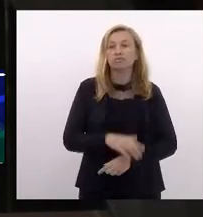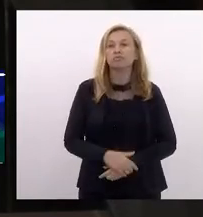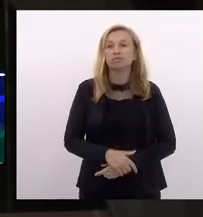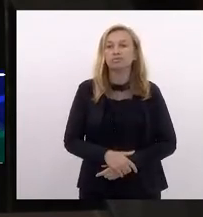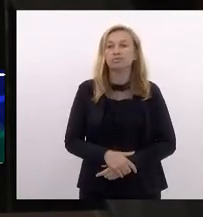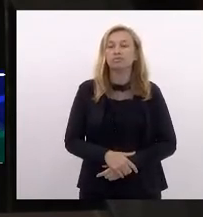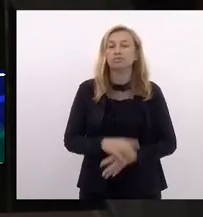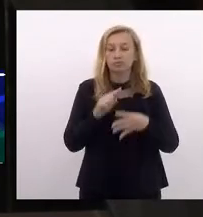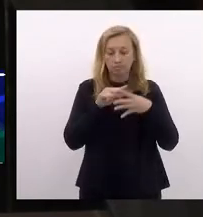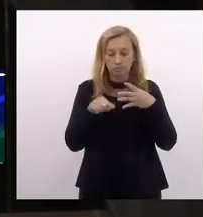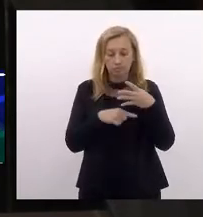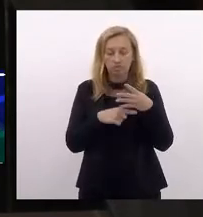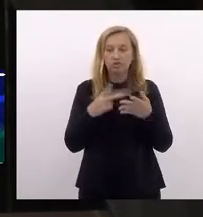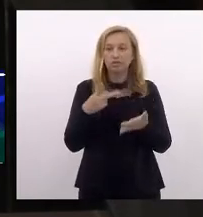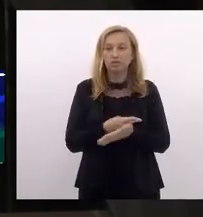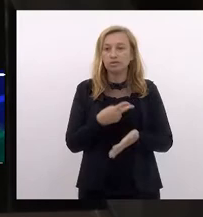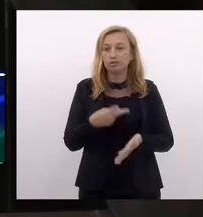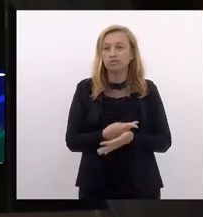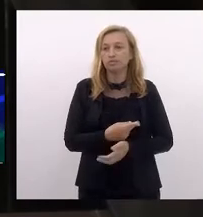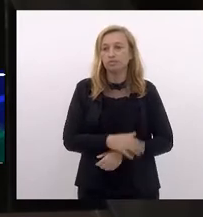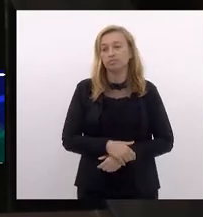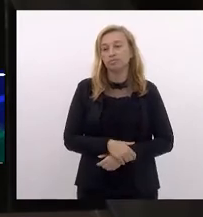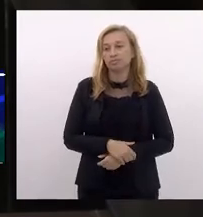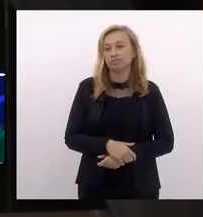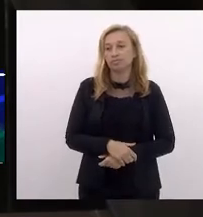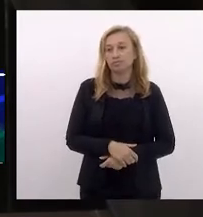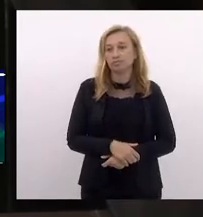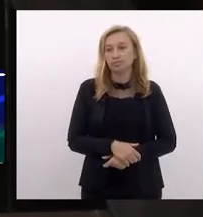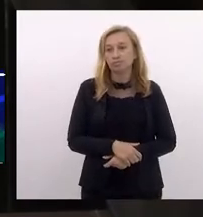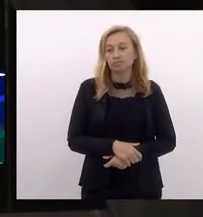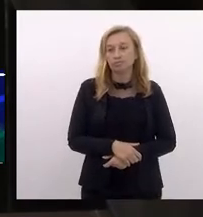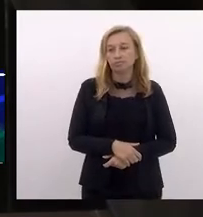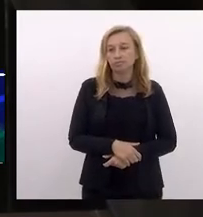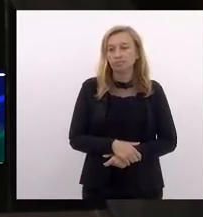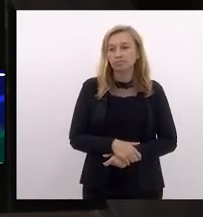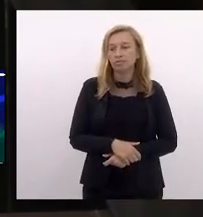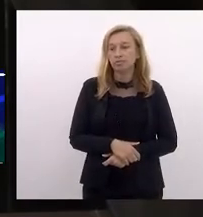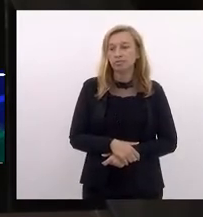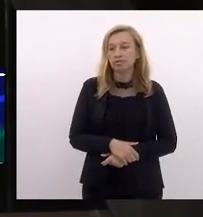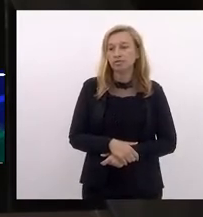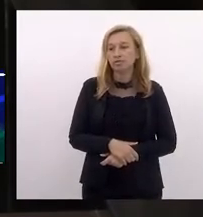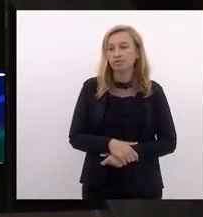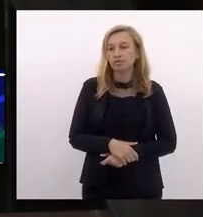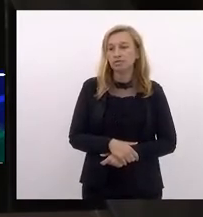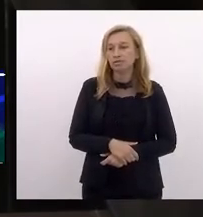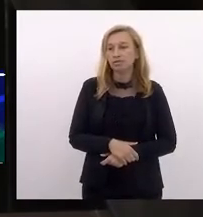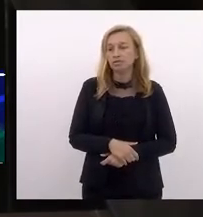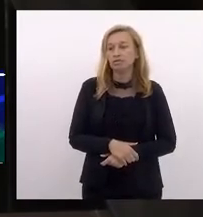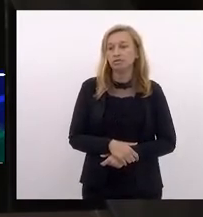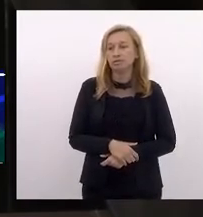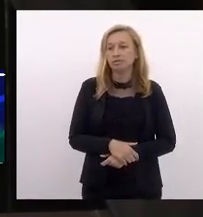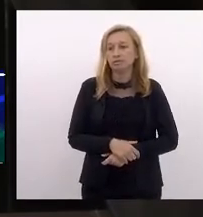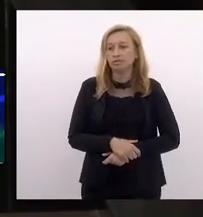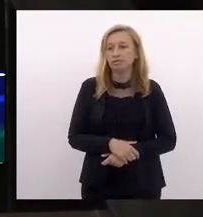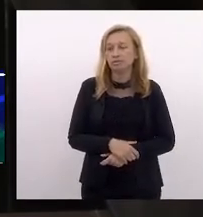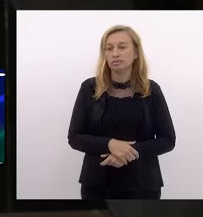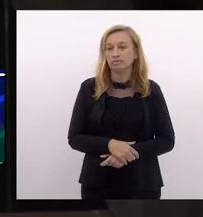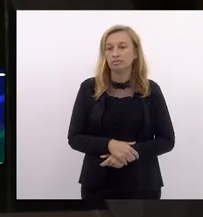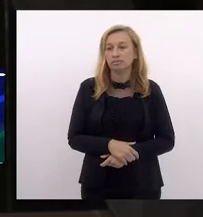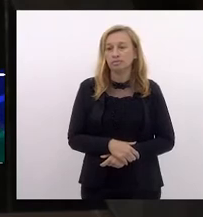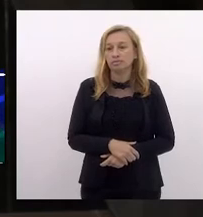quatro irregularidades EA delas o que eu vou falar né Quatro irregularidades